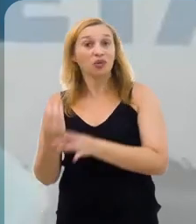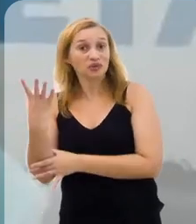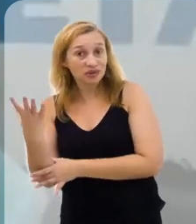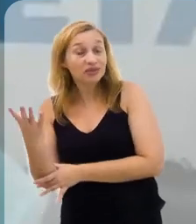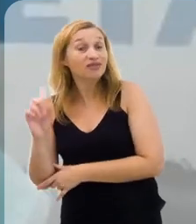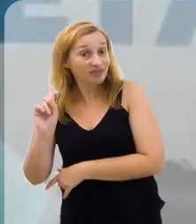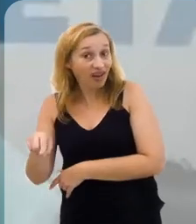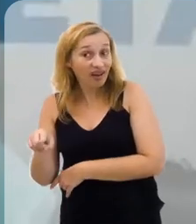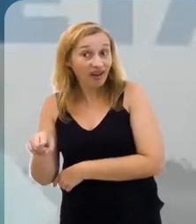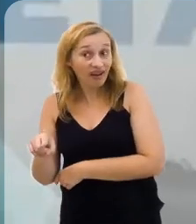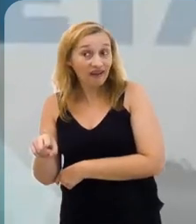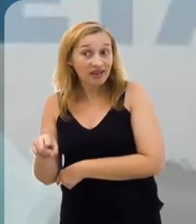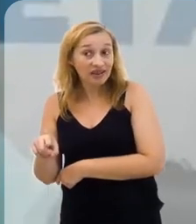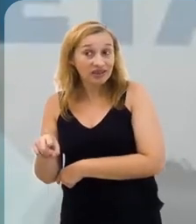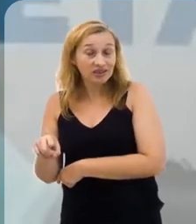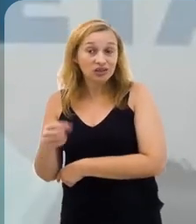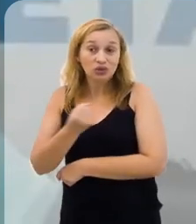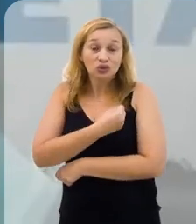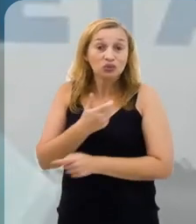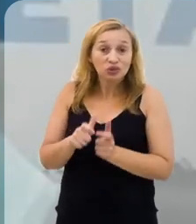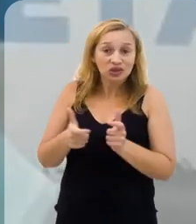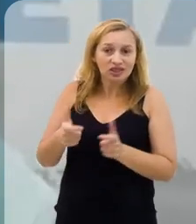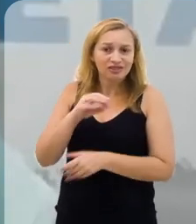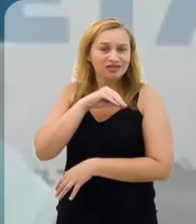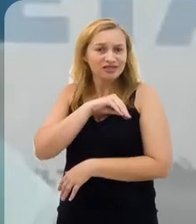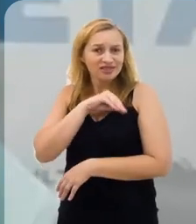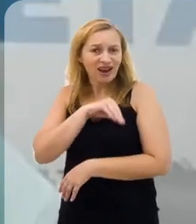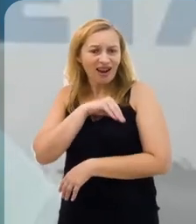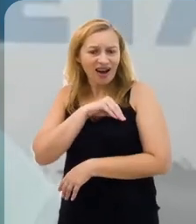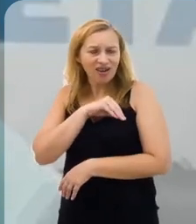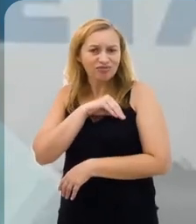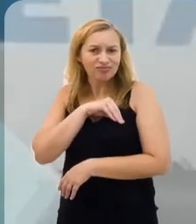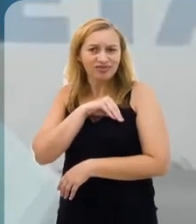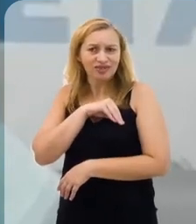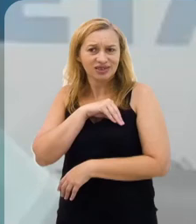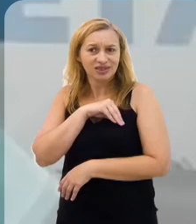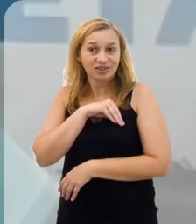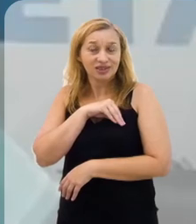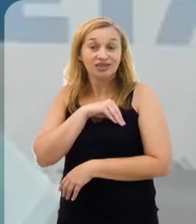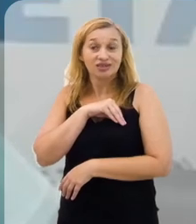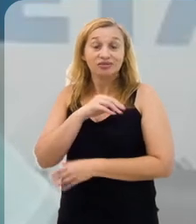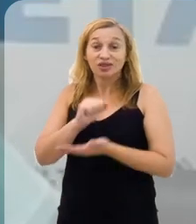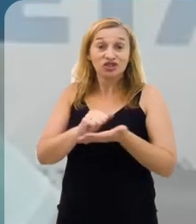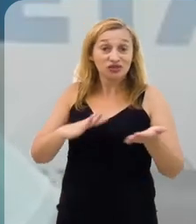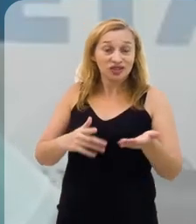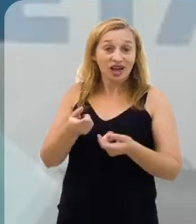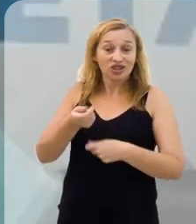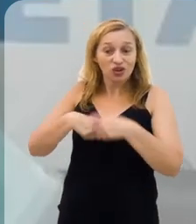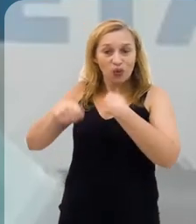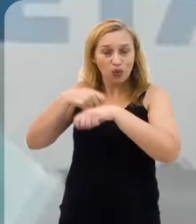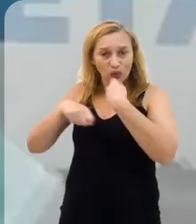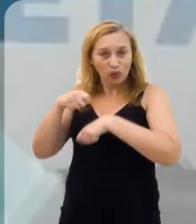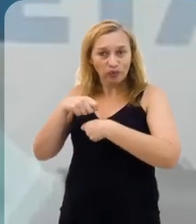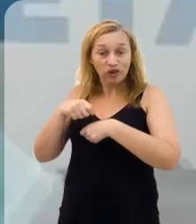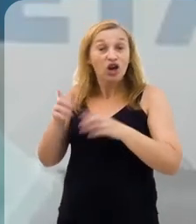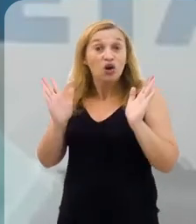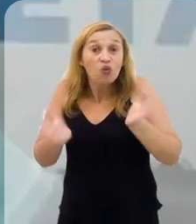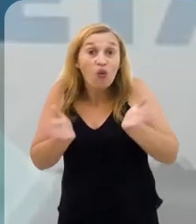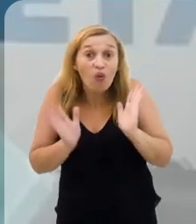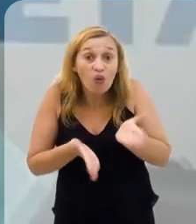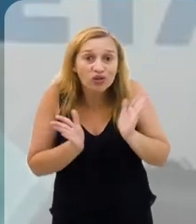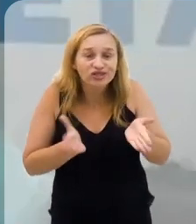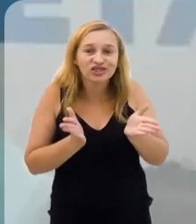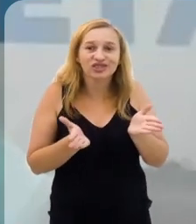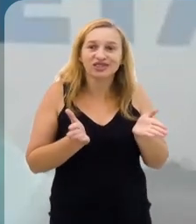mulheres via, no caso aí, produção, né, aumento de renda, consolidação de uma